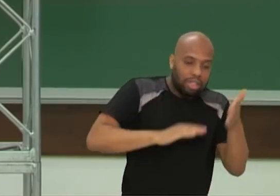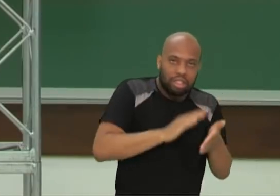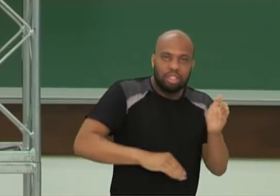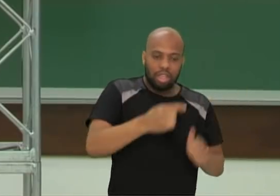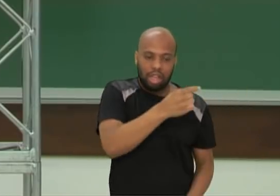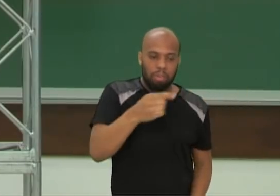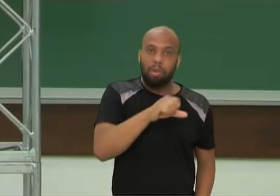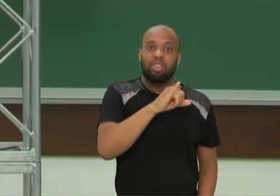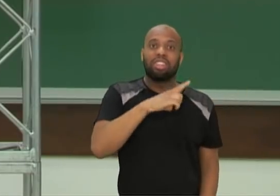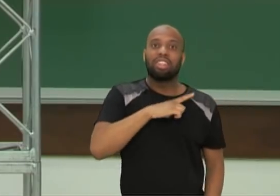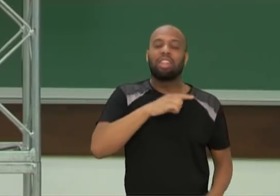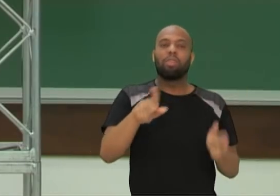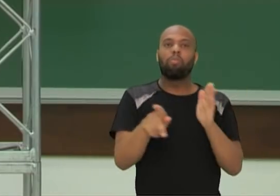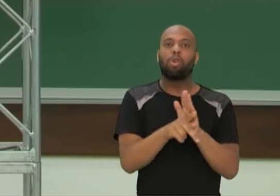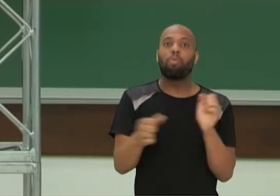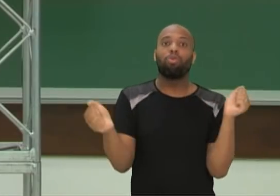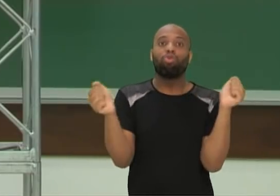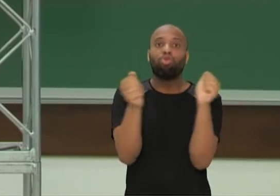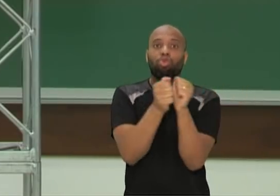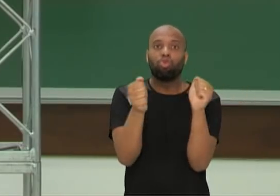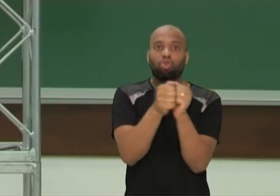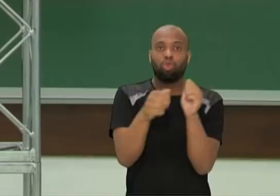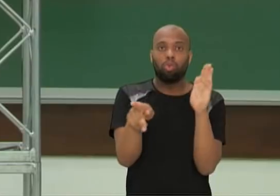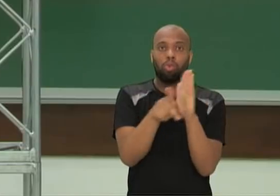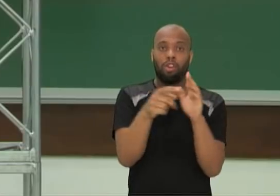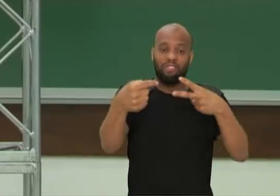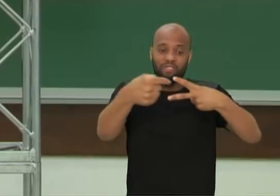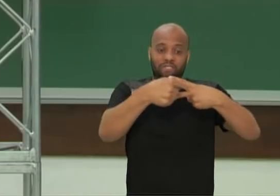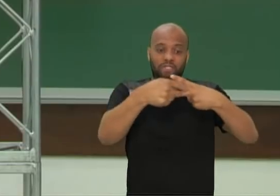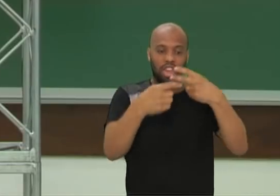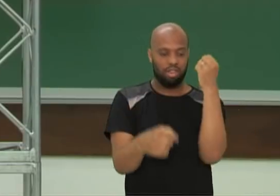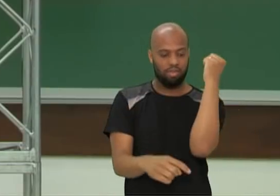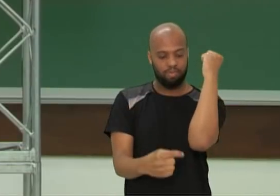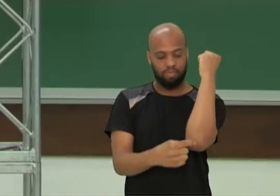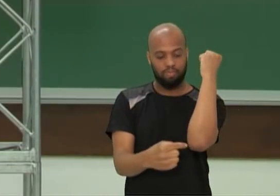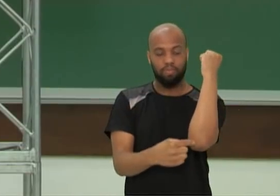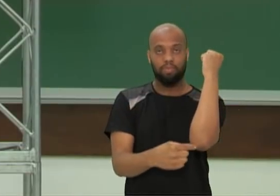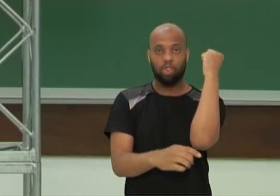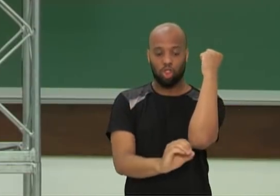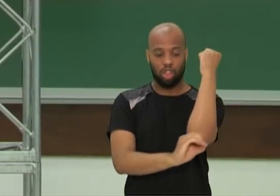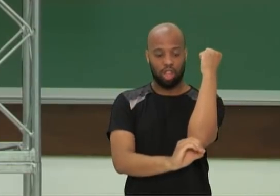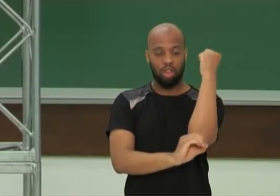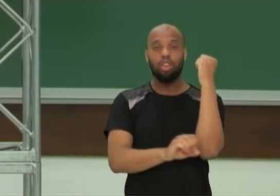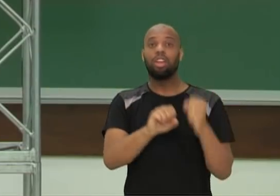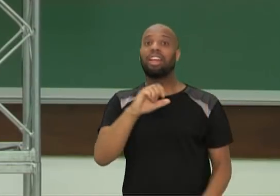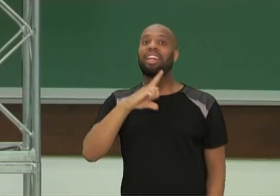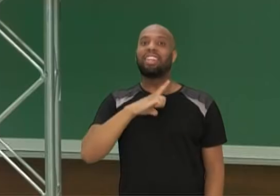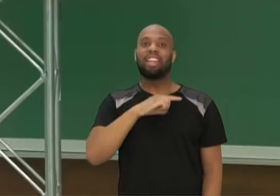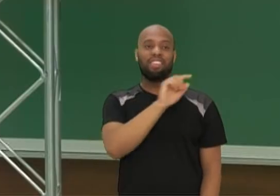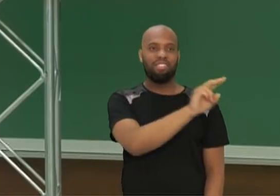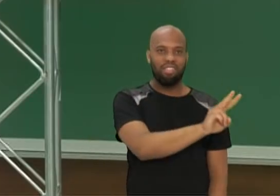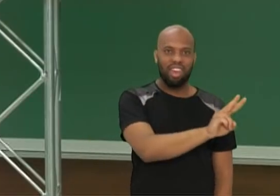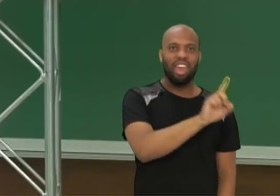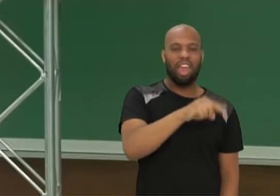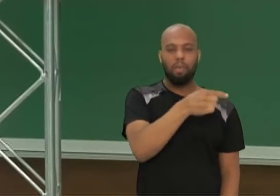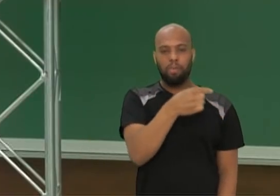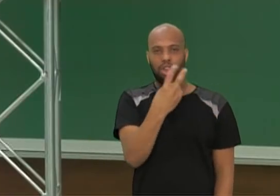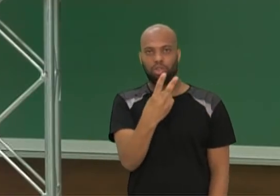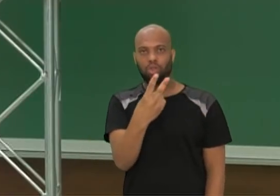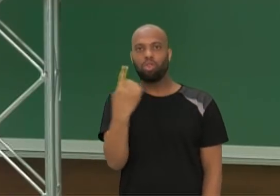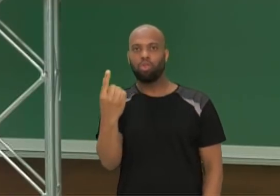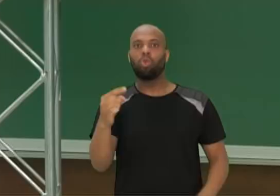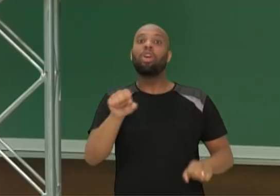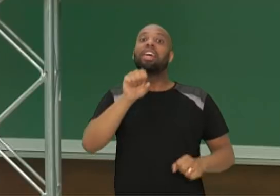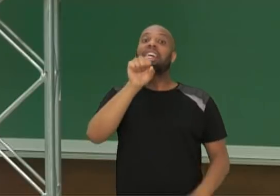vértice estiver na origem, tá? Aqui, vocês viram que o vértice tem coordenadas menos 2, 1. Então, não é a origem,